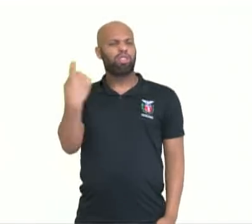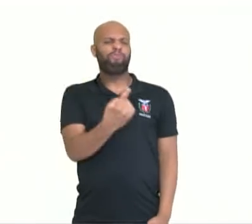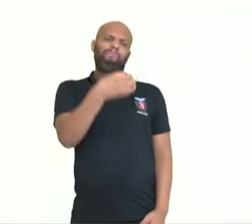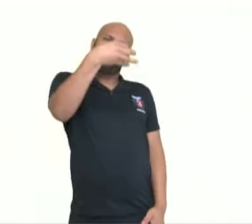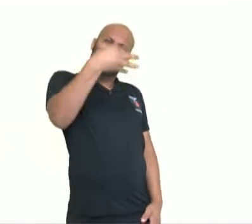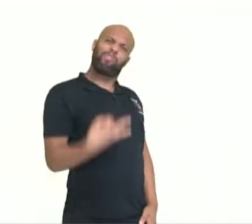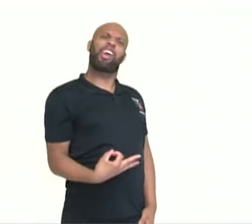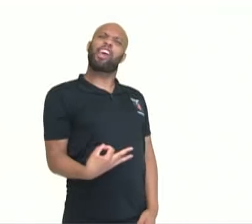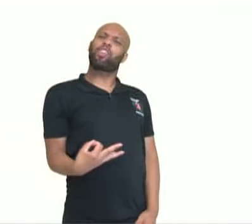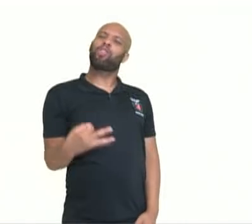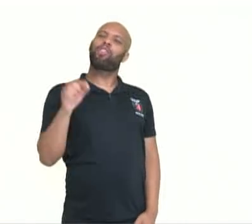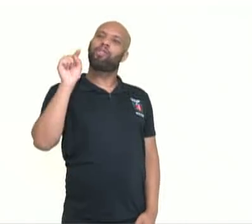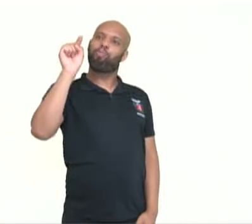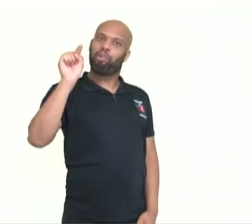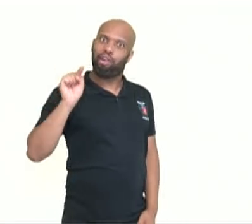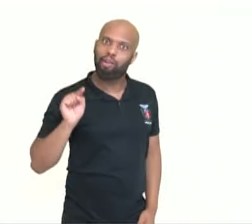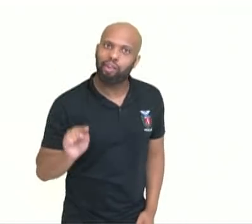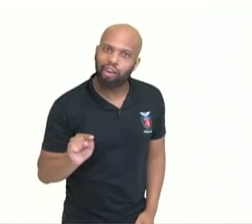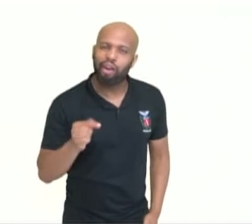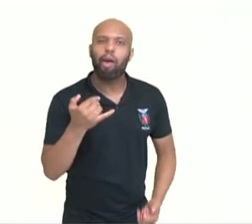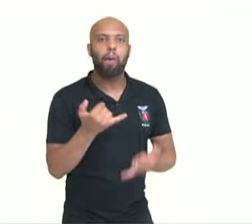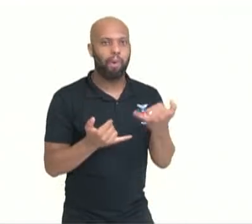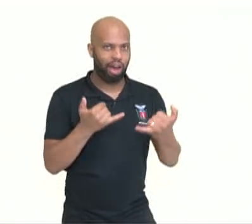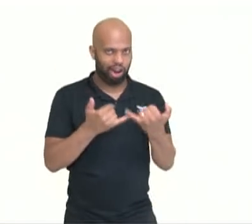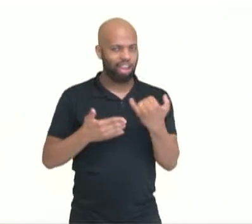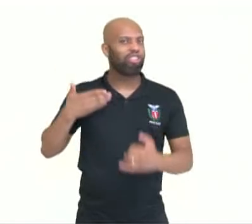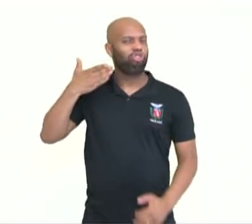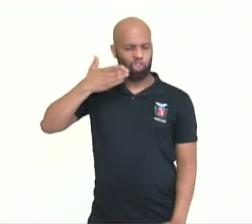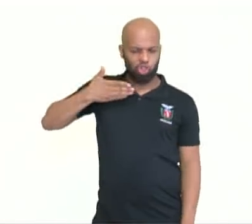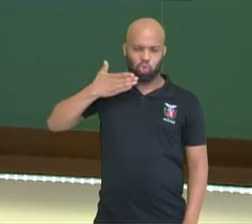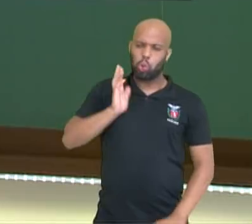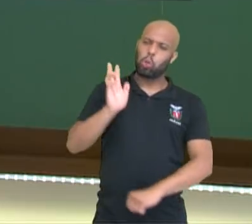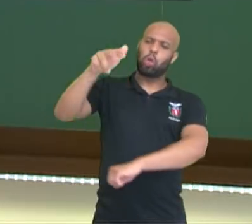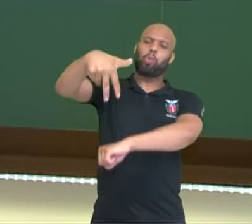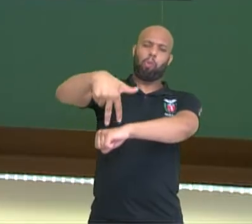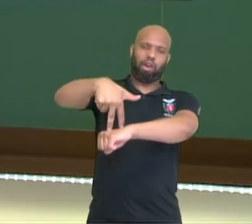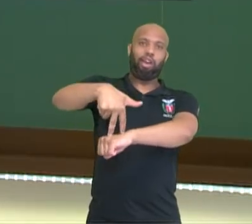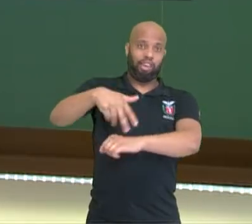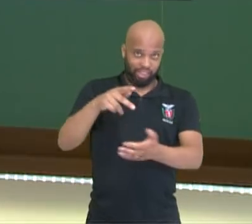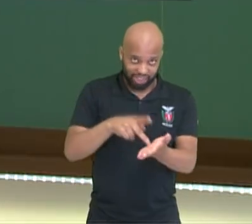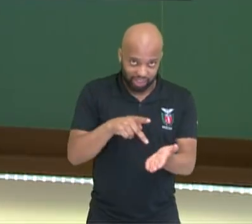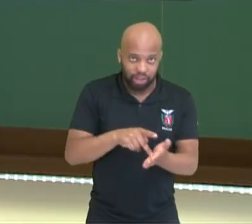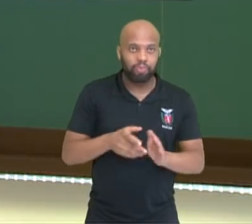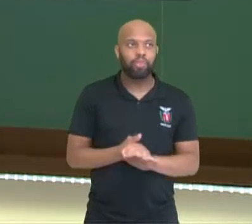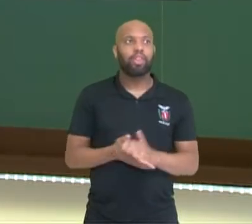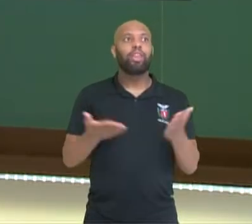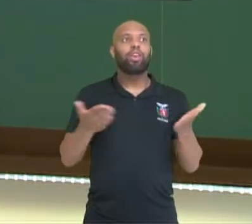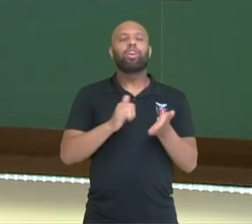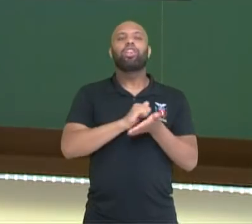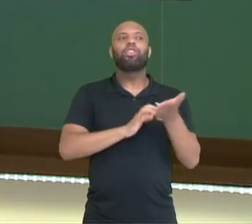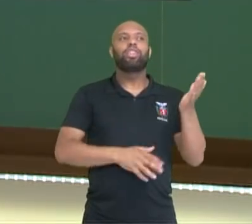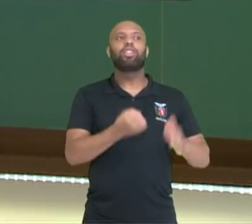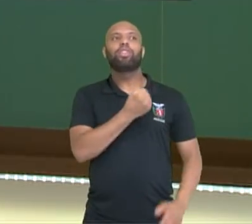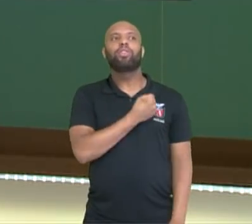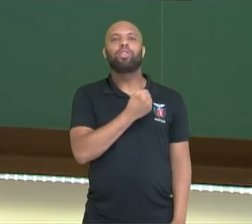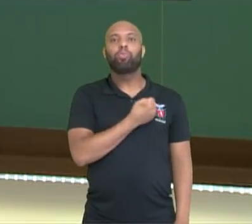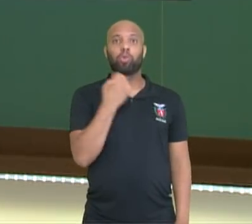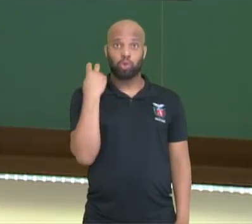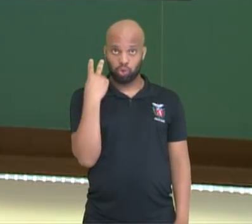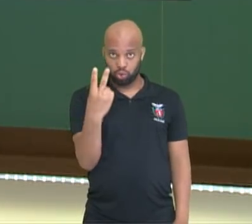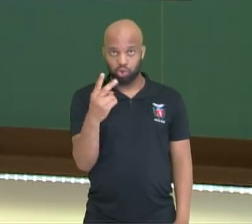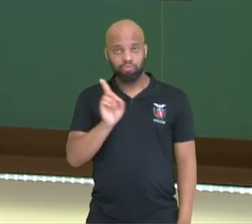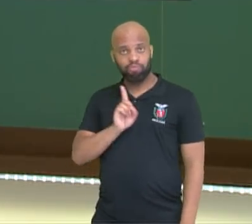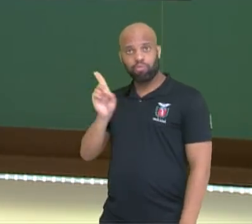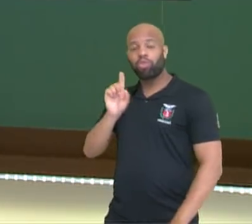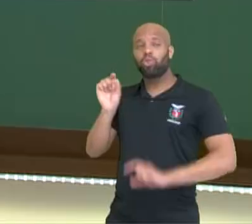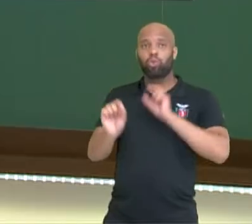direito. Olha só, né? Tá quase fazendo um discurso aí, né? Muito bem, pessoal. Atividade 2 para você. Essa atividade,